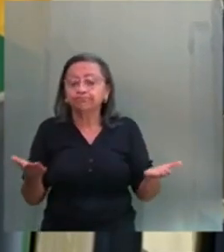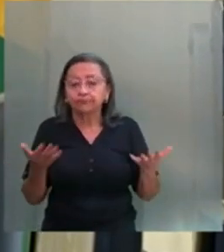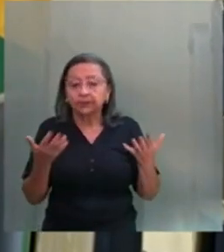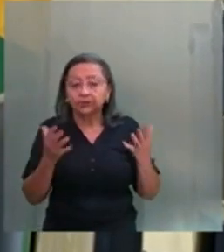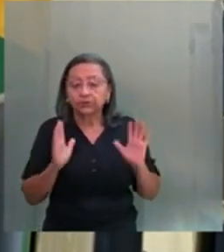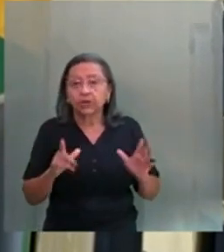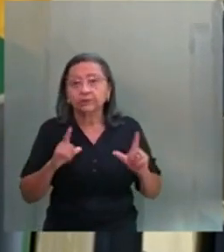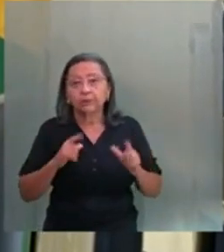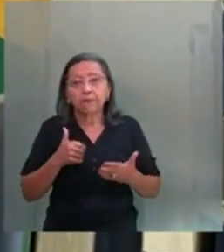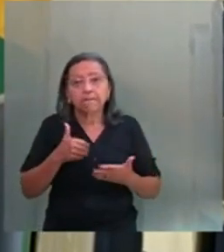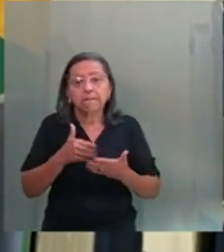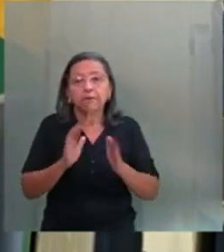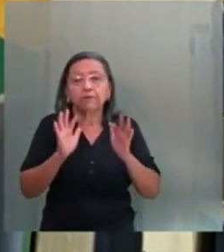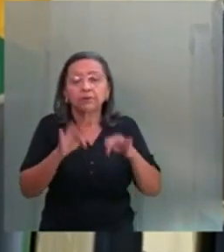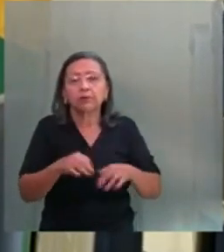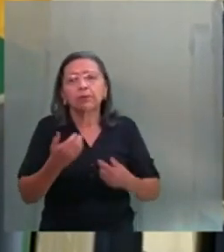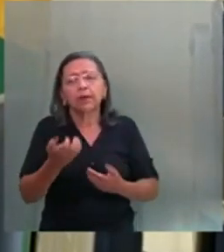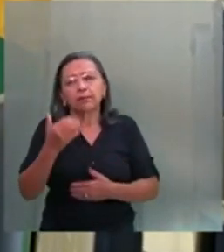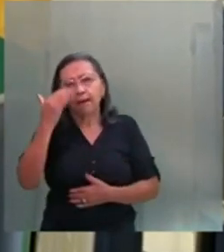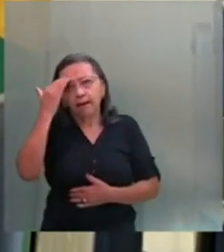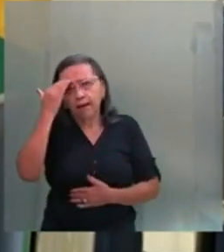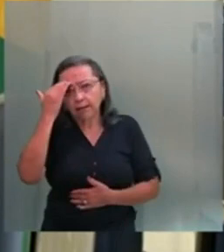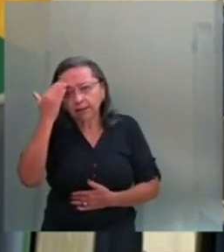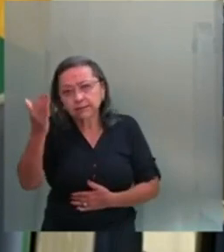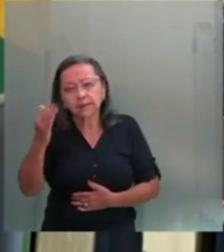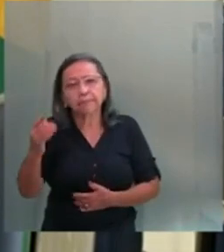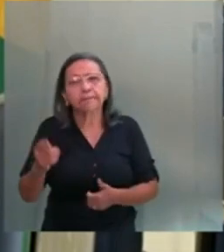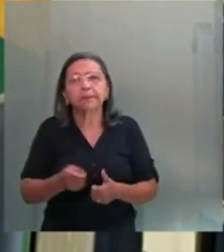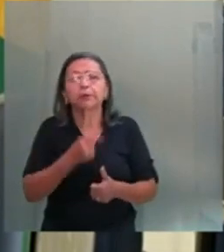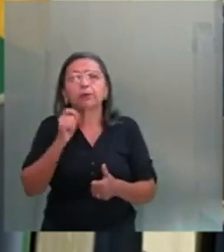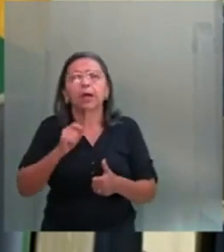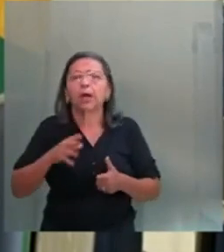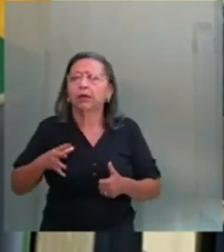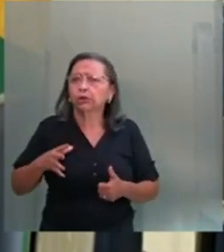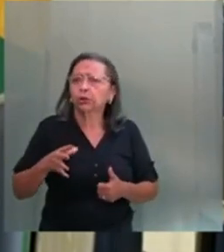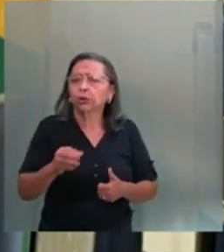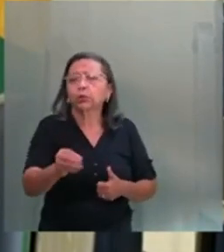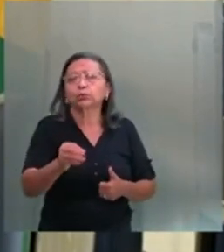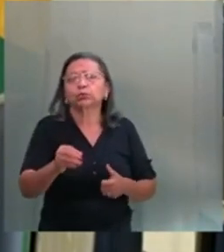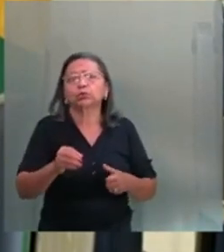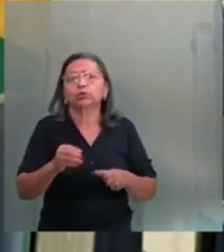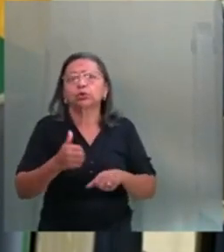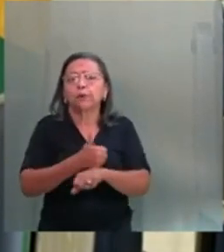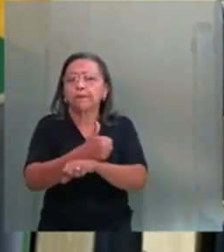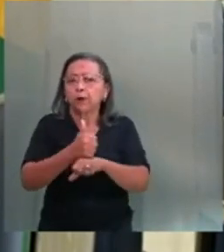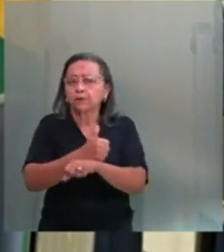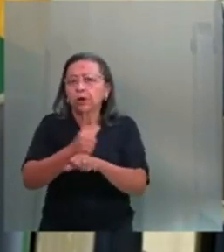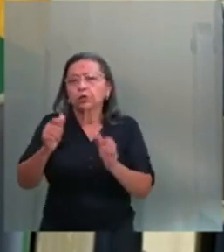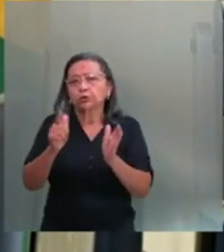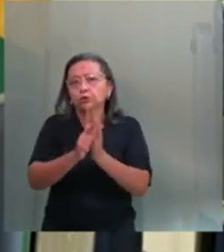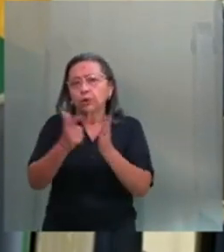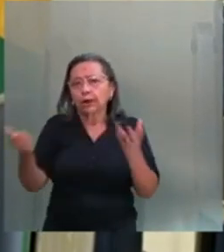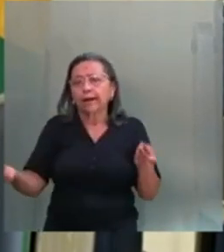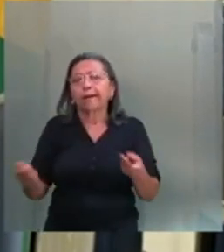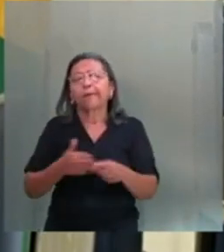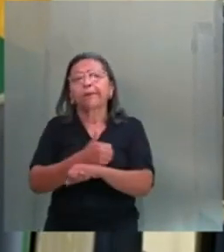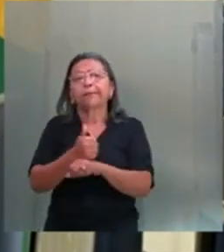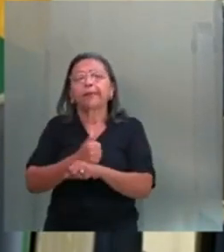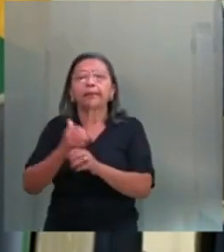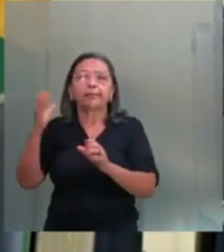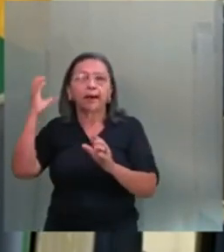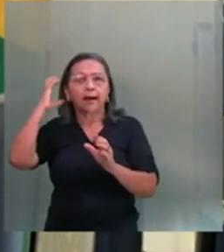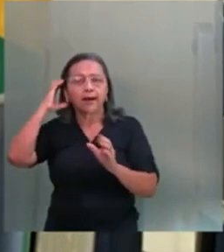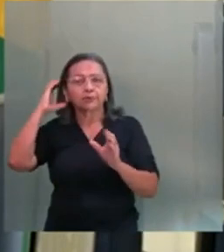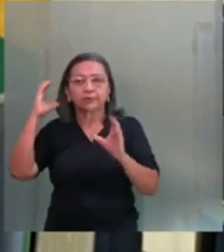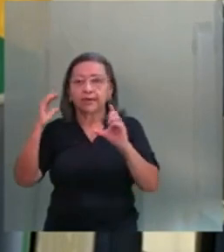Estamos no encerramento. Eu quero agradecer, primeiramente, a todos os jornalistas profissionais da Rádio Senado, da Agência